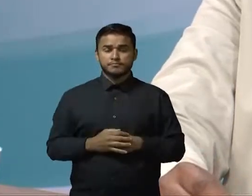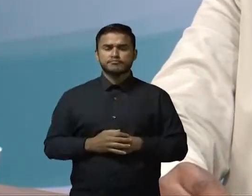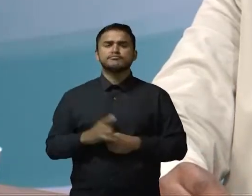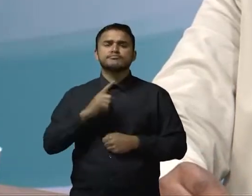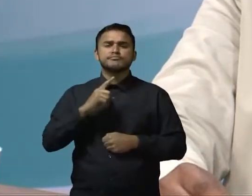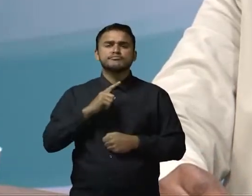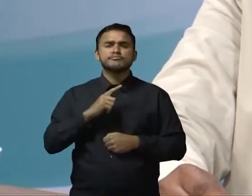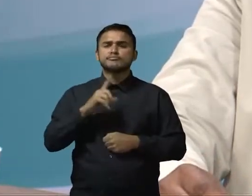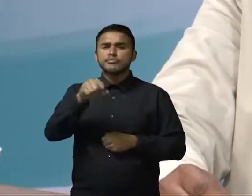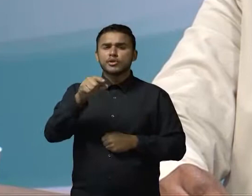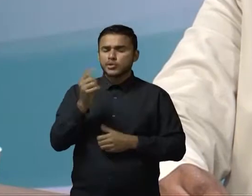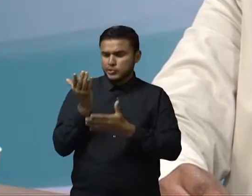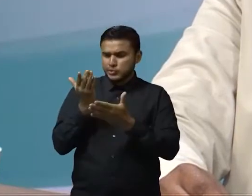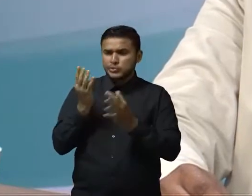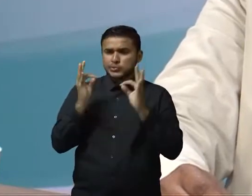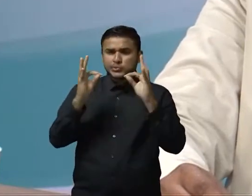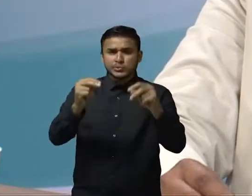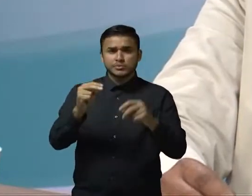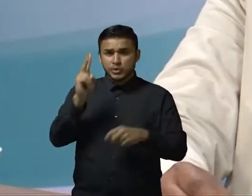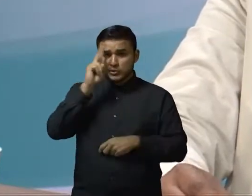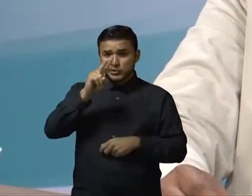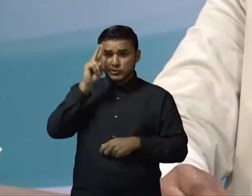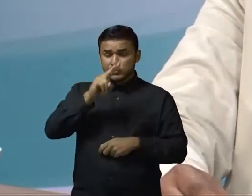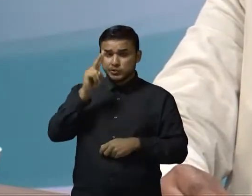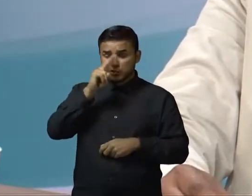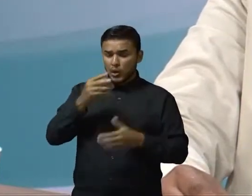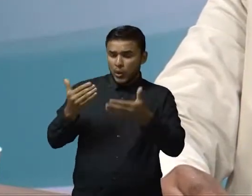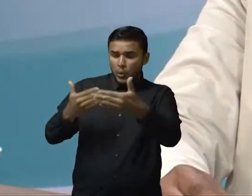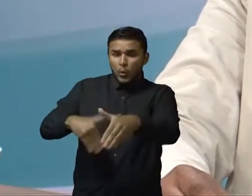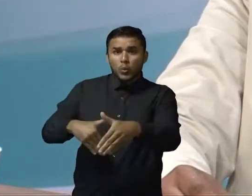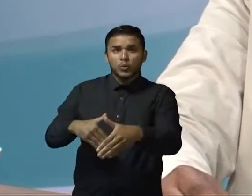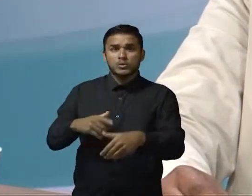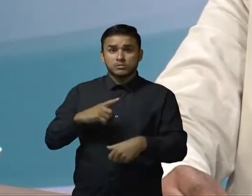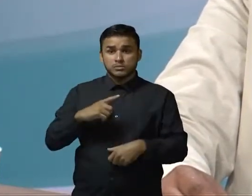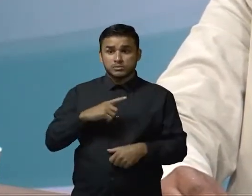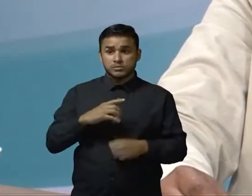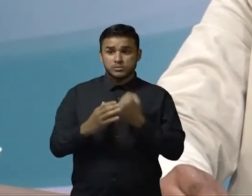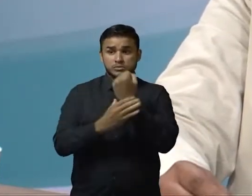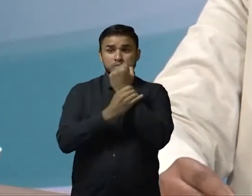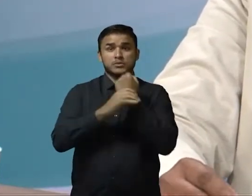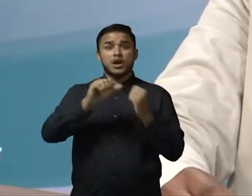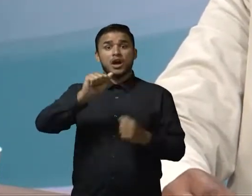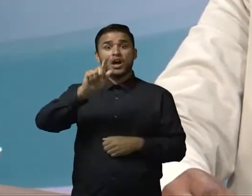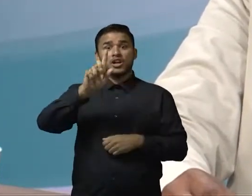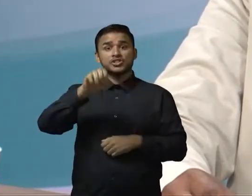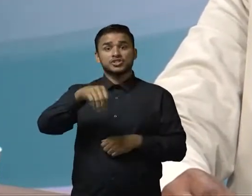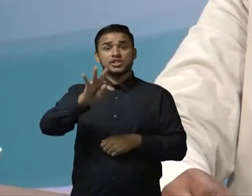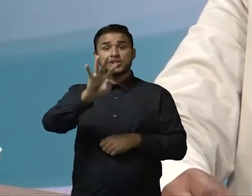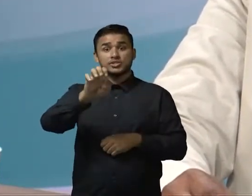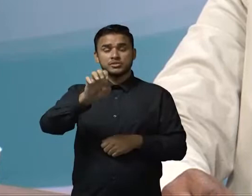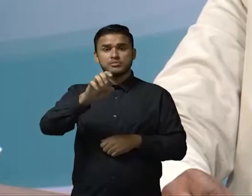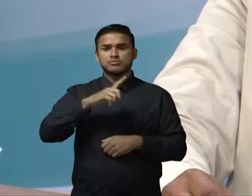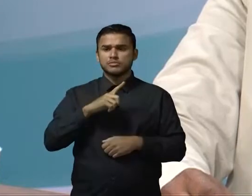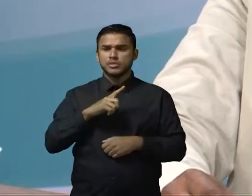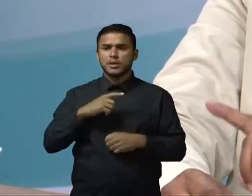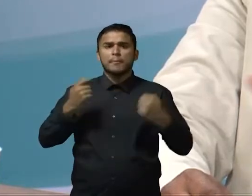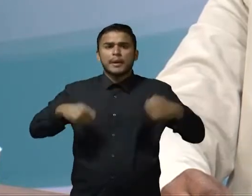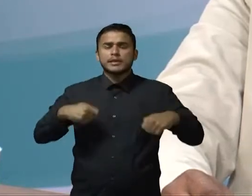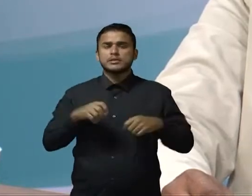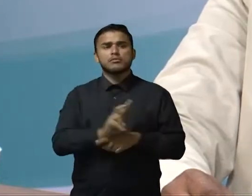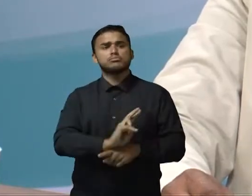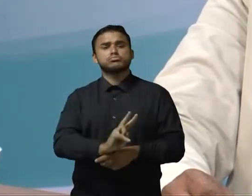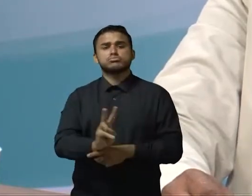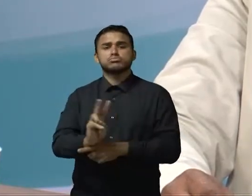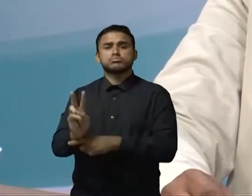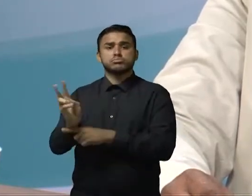concursos para a segurança penitenciária aqui no estado do Ceará, todas precedidas de um colapso prisional. Todos